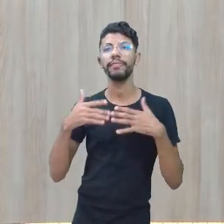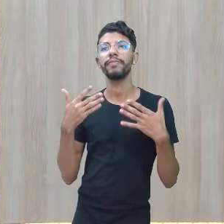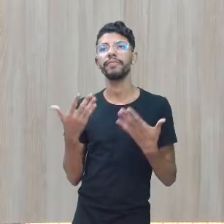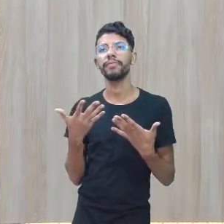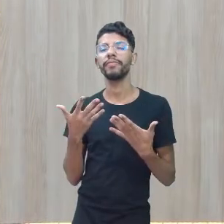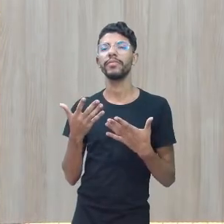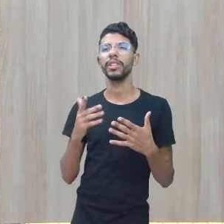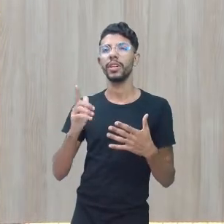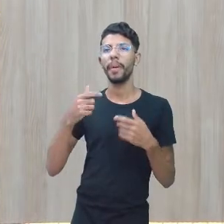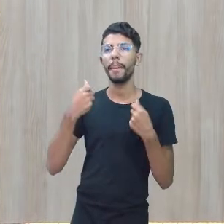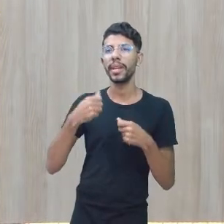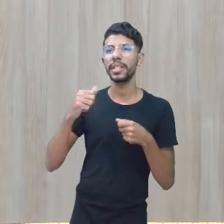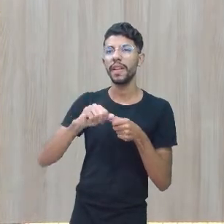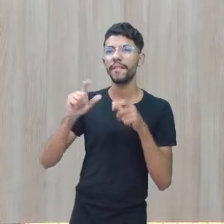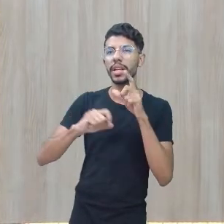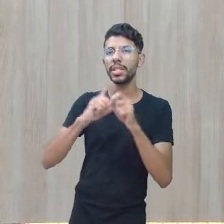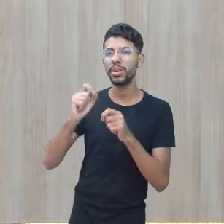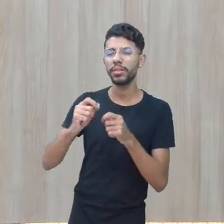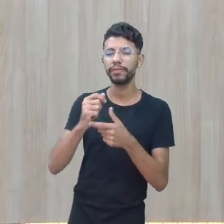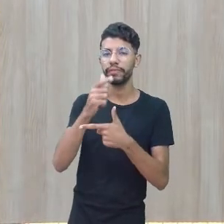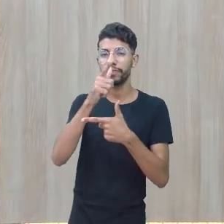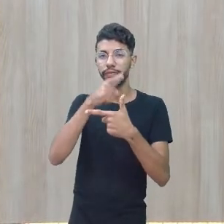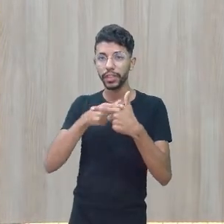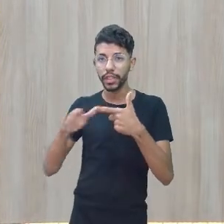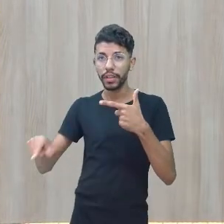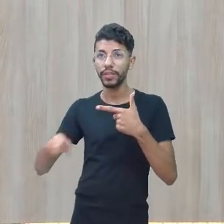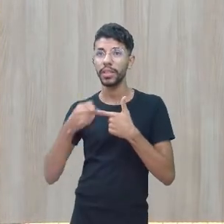aí a gente vai ter que dividir por 2.